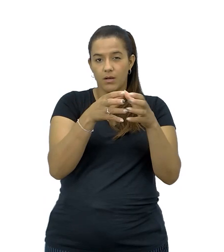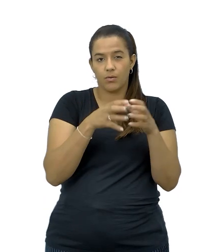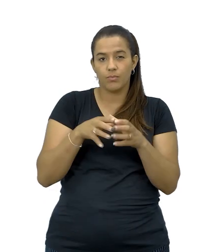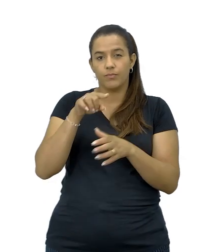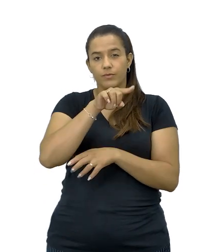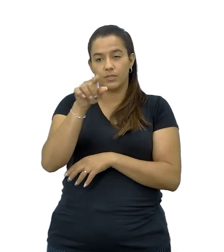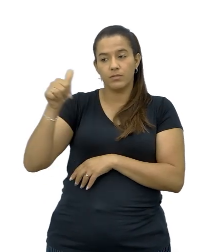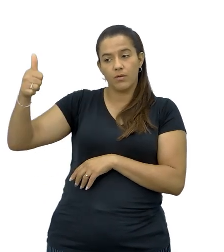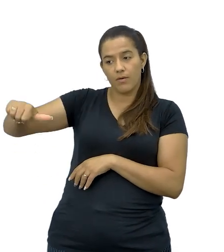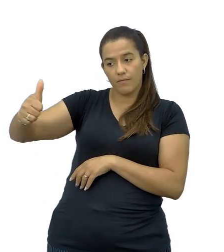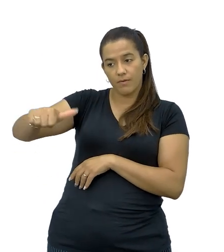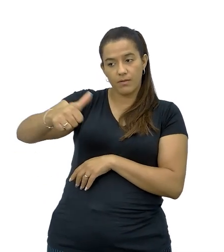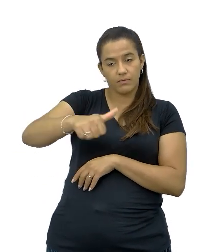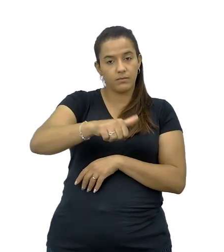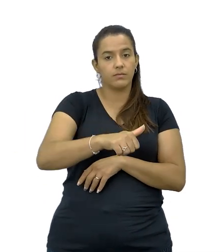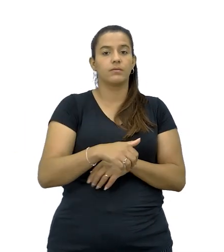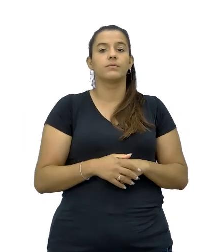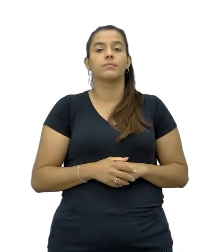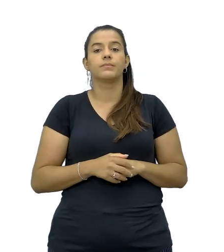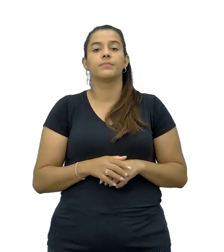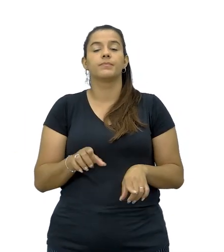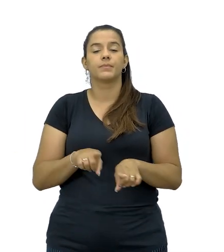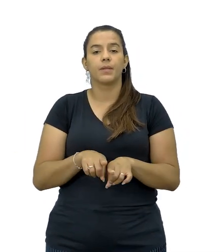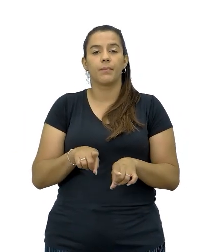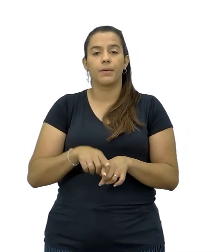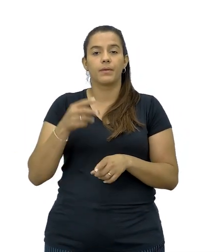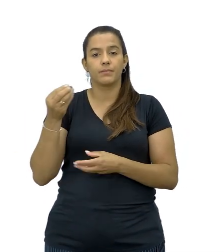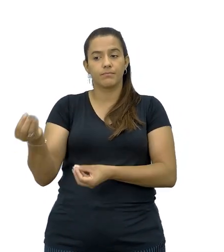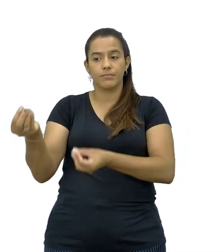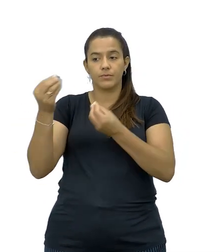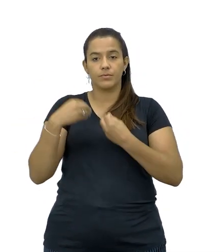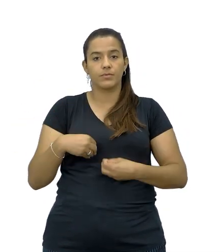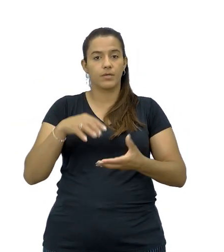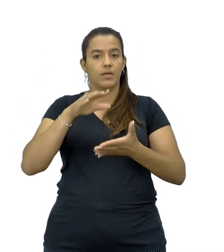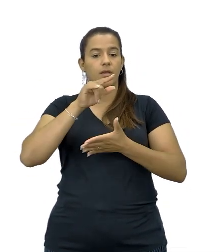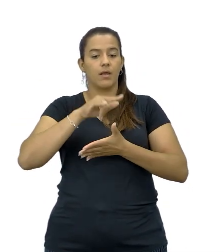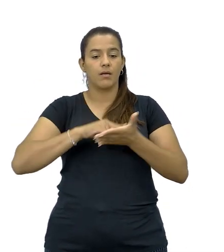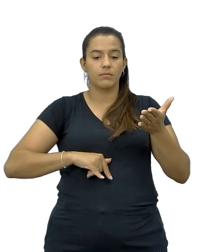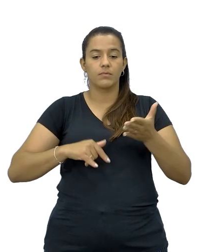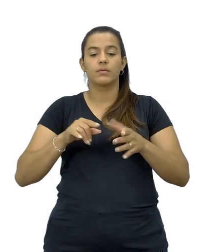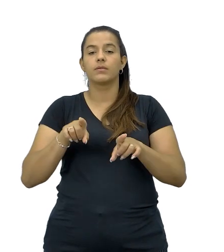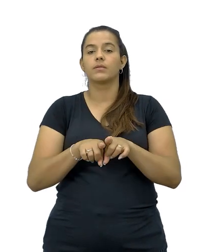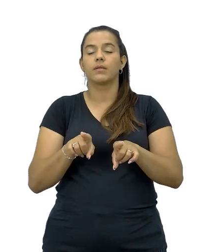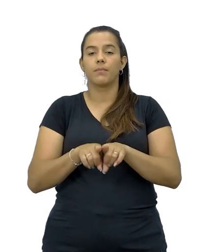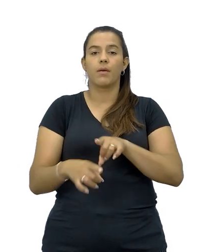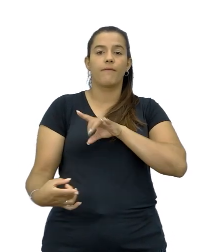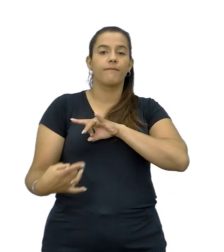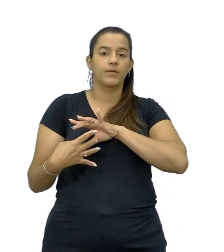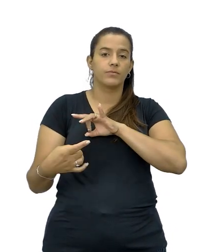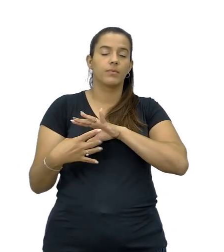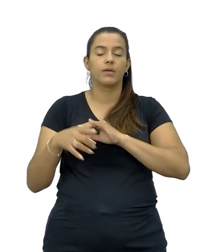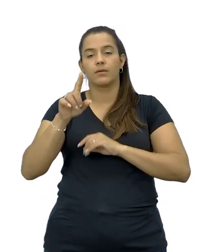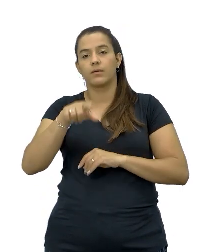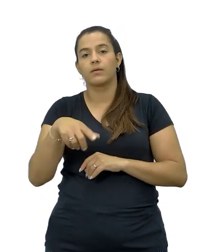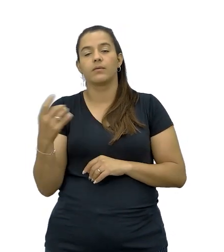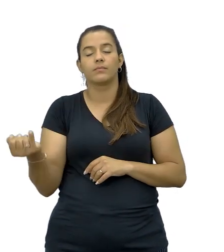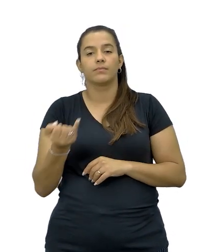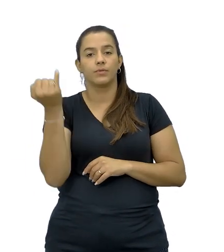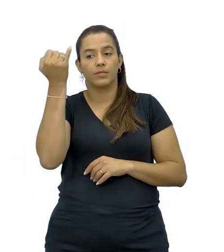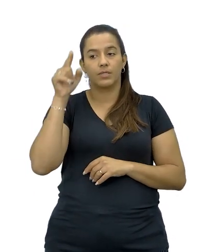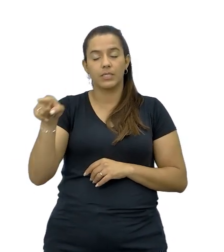né, receber as atividades e preparar os feedbacks, eu acho que o feedback também é importante, o aluno se sente, né,